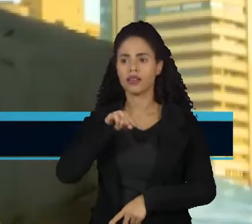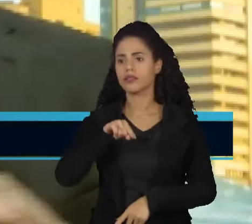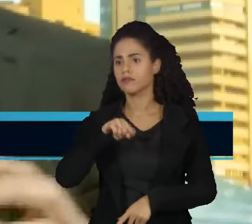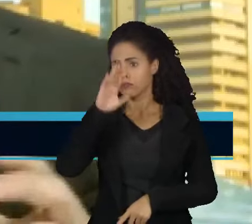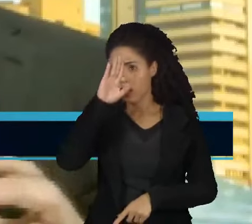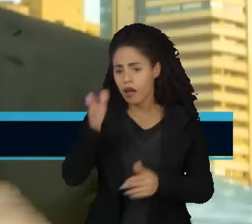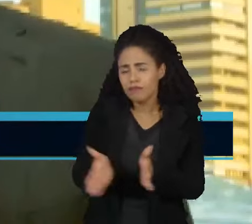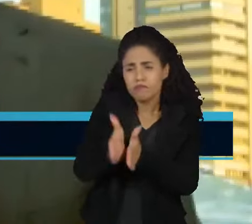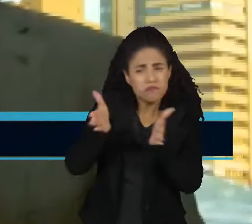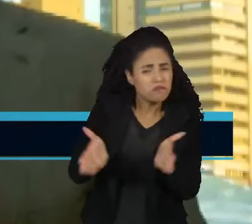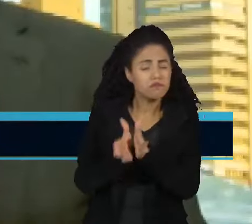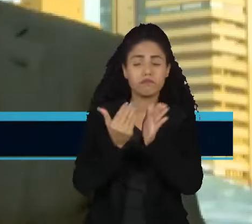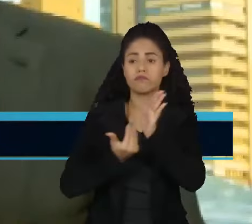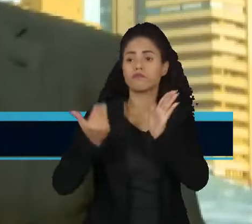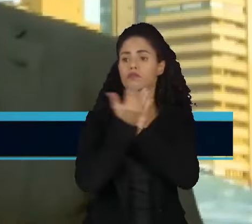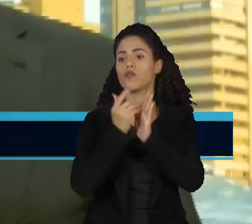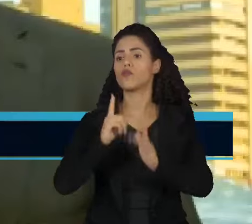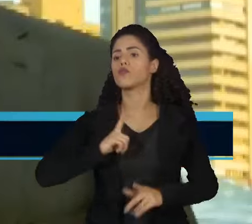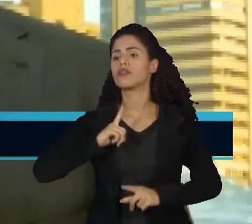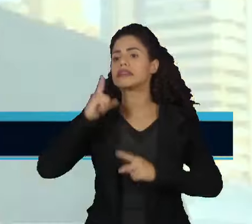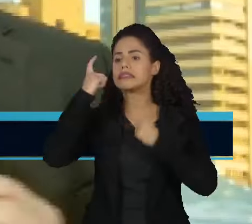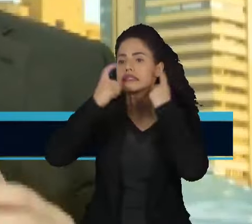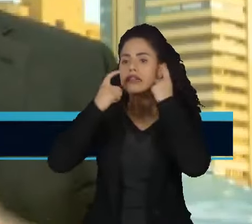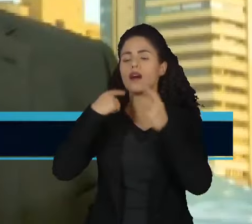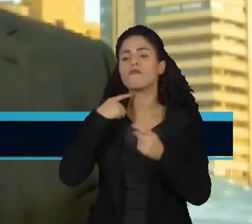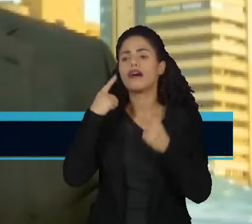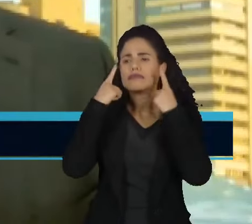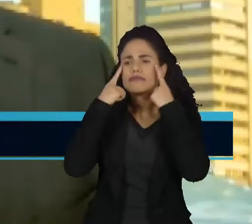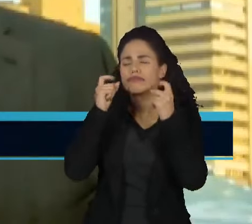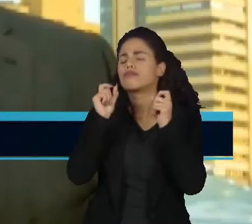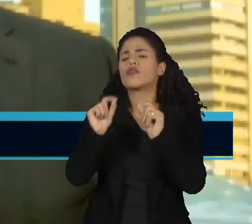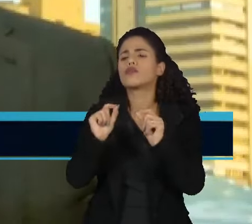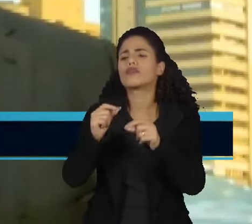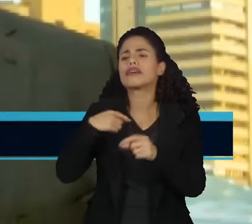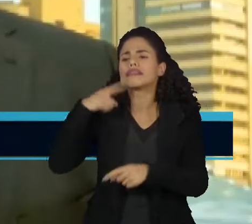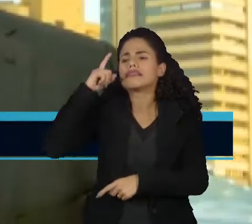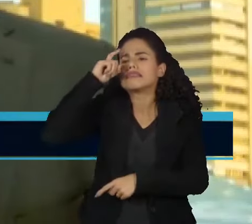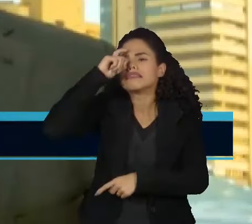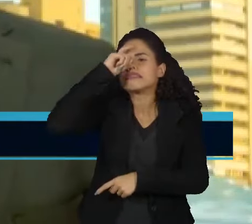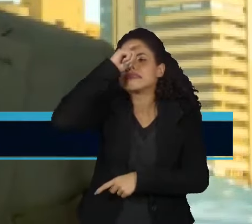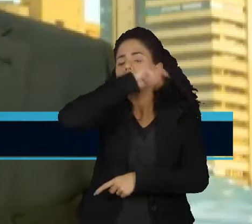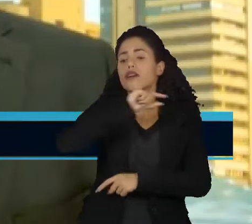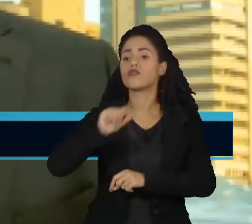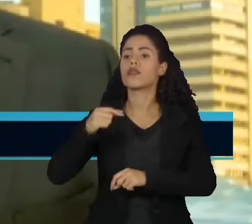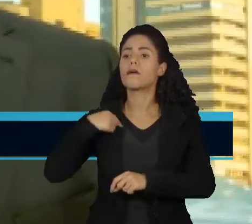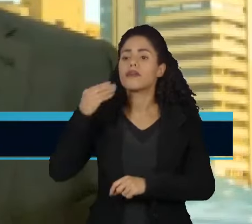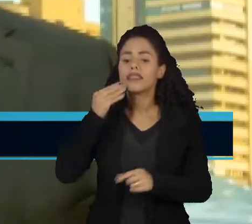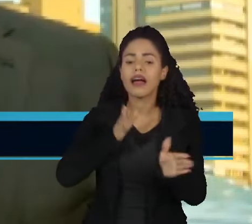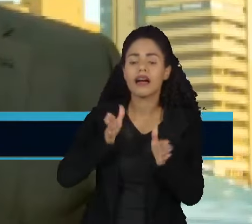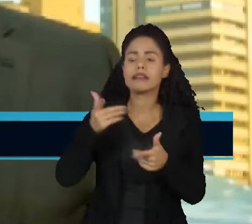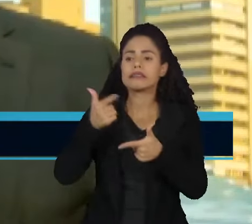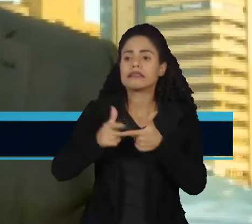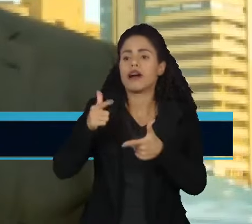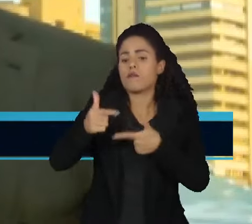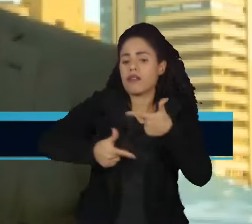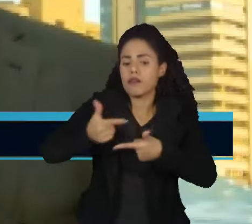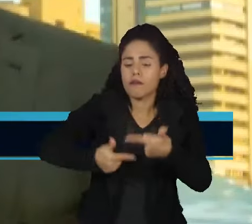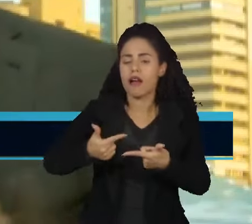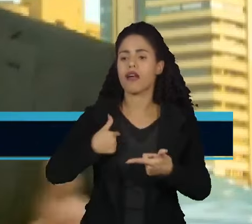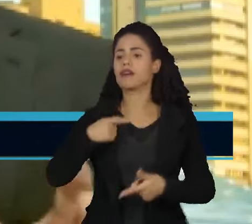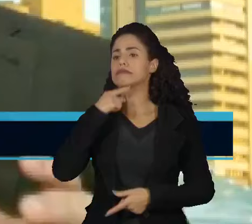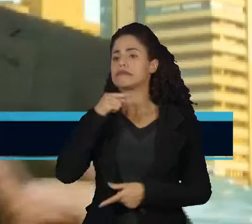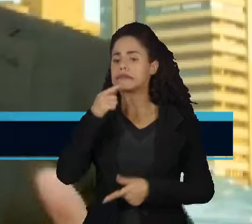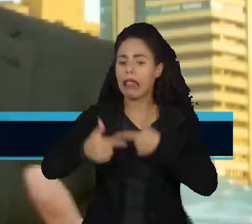extremamente pobres, eles têm grande dificuldade em eles acessarem o mercado de trabalho e permanecerem no